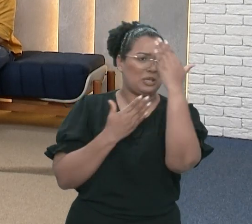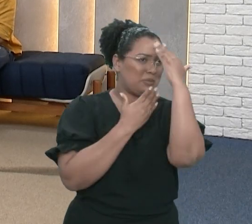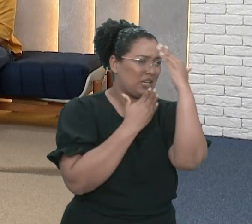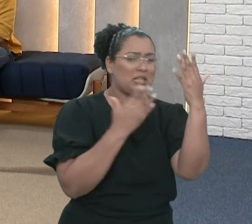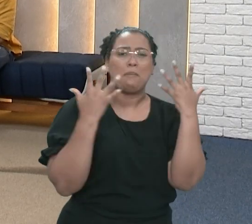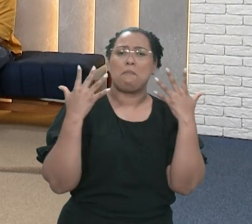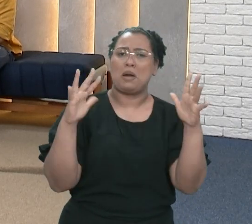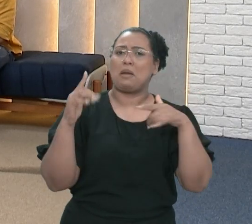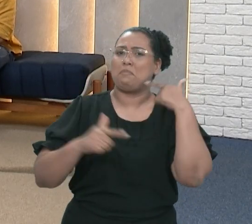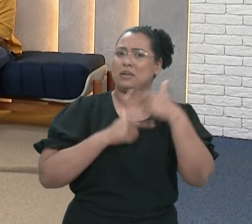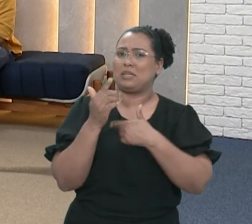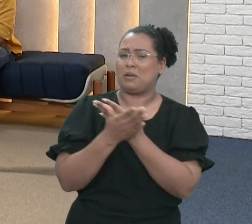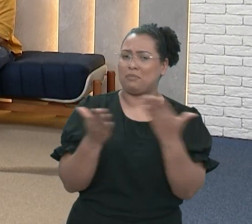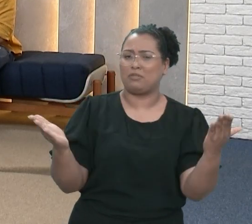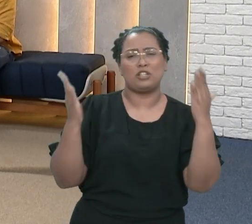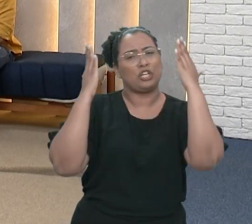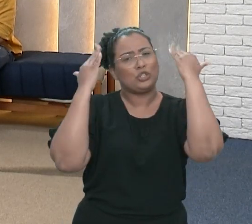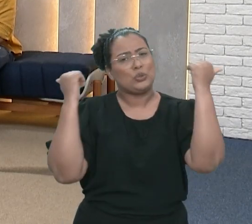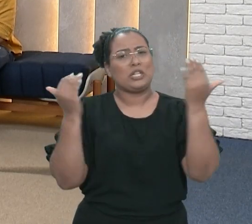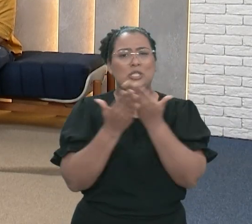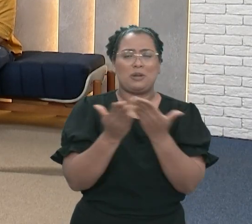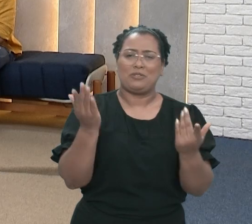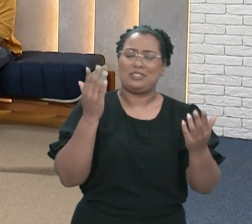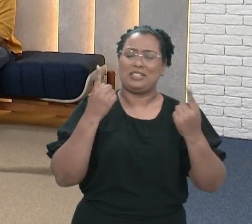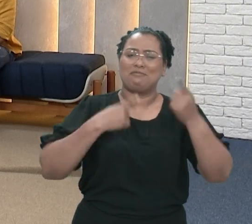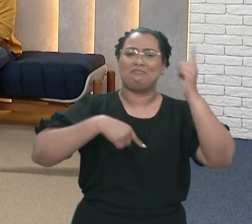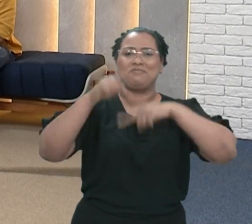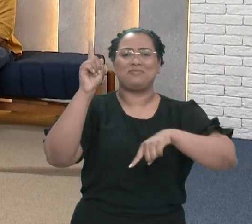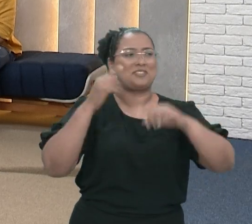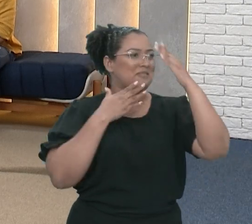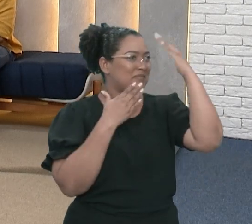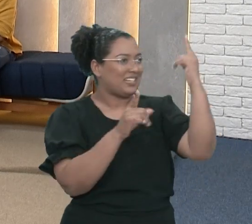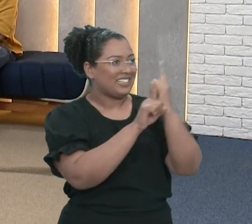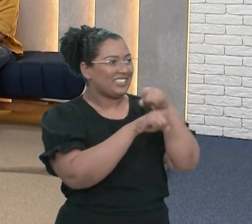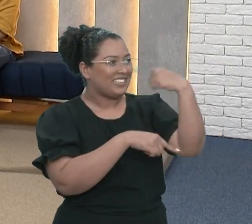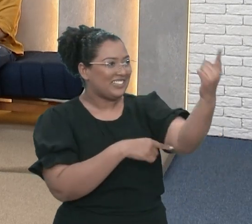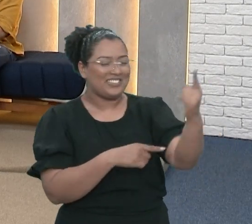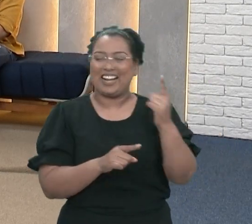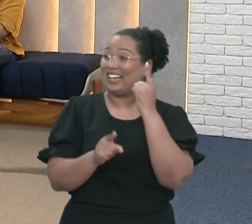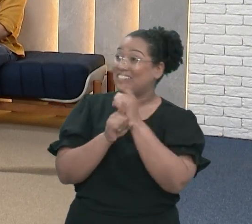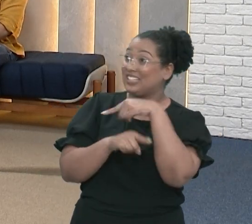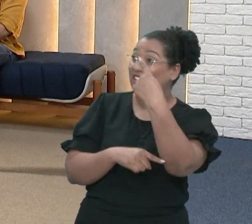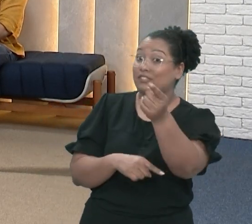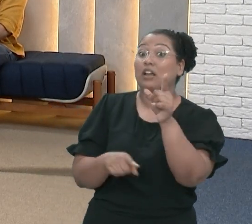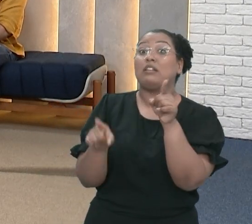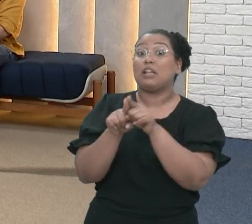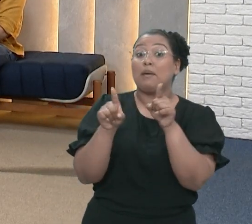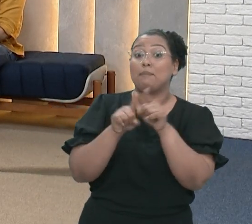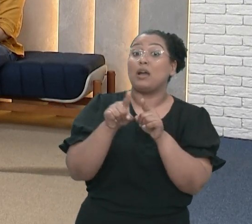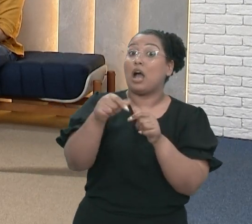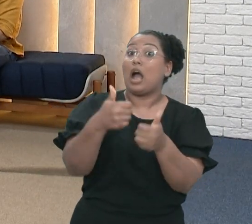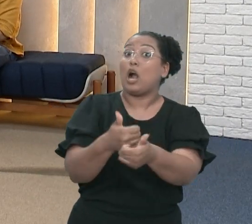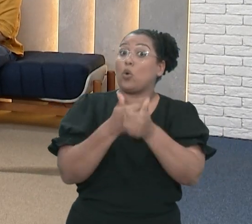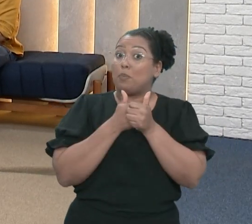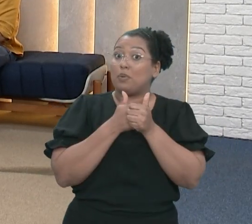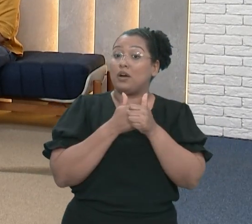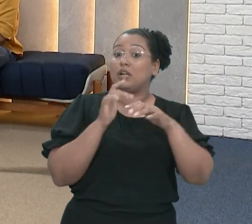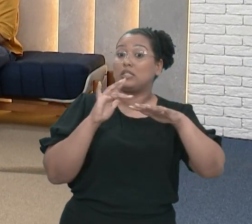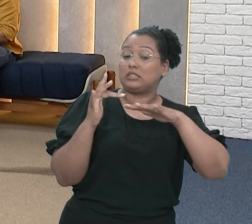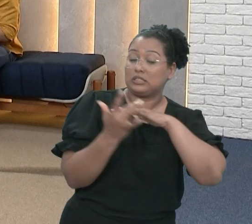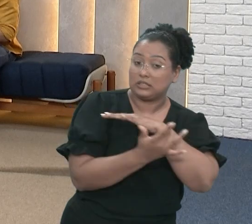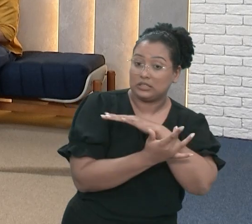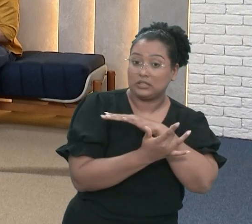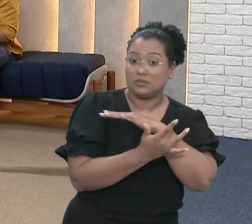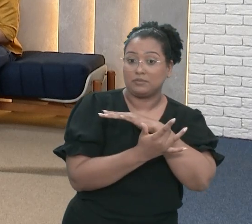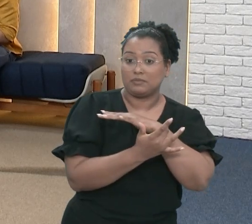pelo trabalho e sucesso. Obrigada. Até uma próxima. Muito obrigado. E acompanhe a gente nas redes, tem